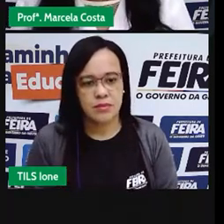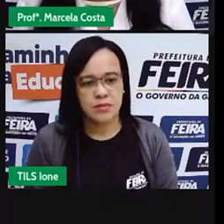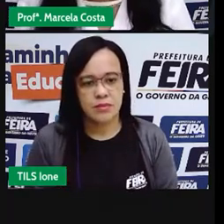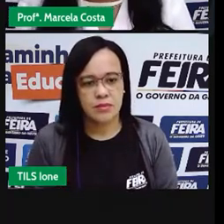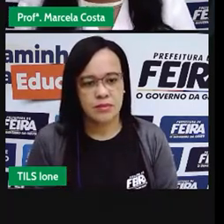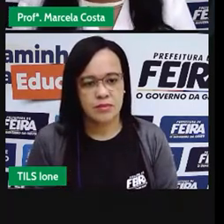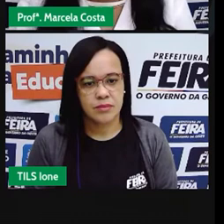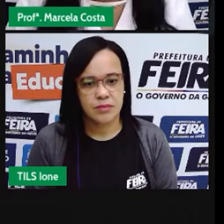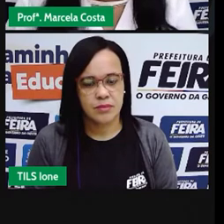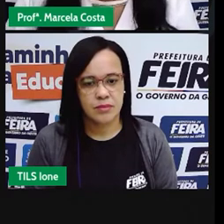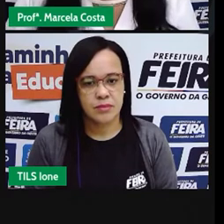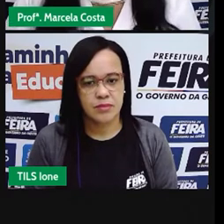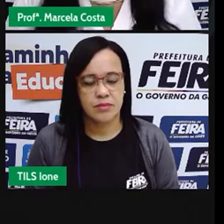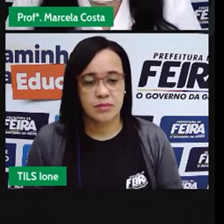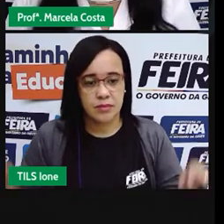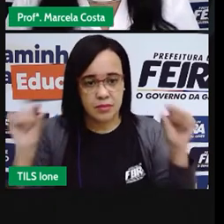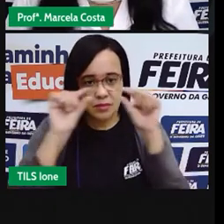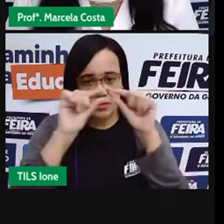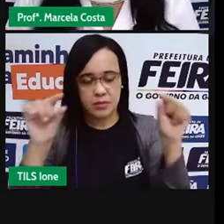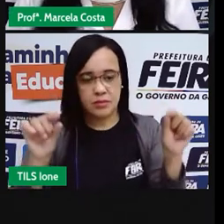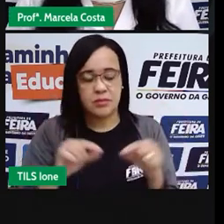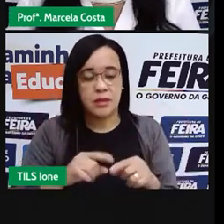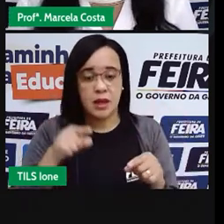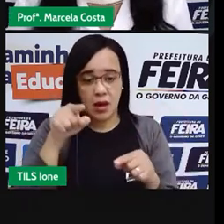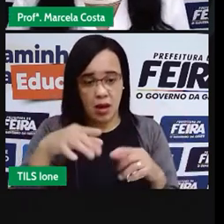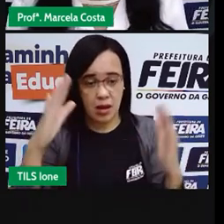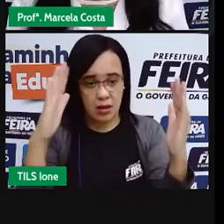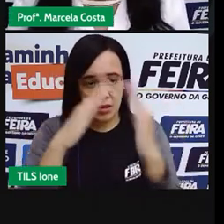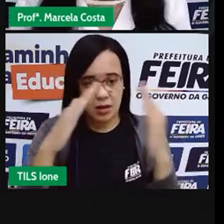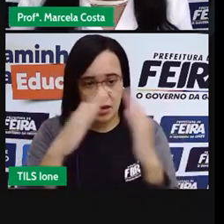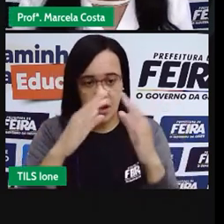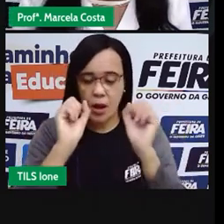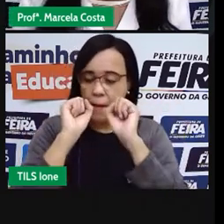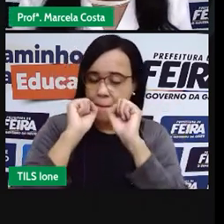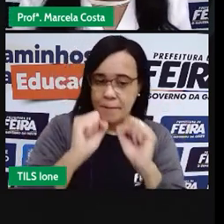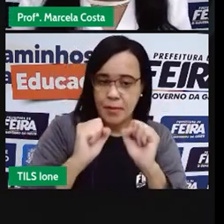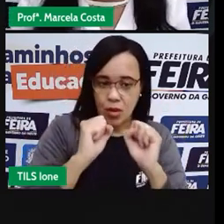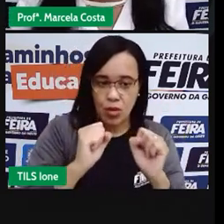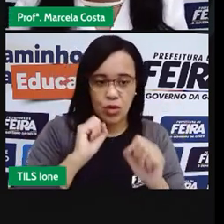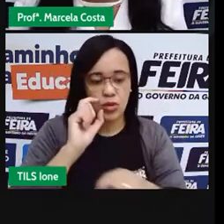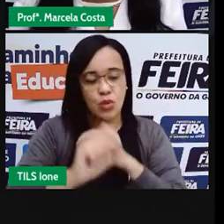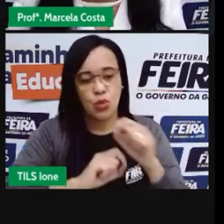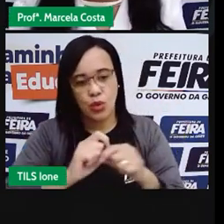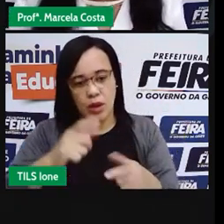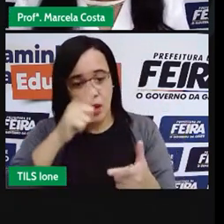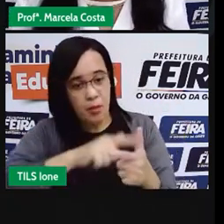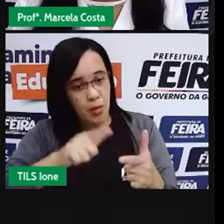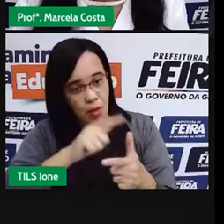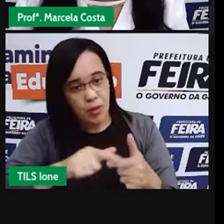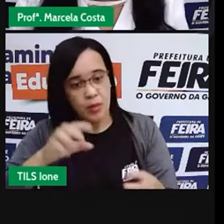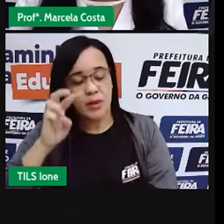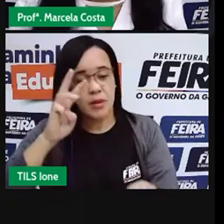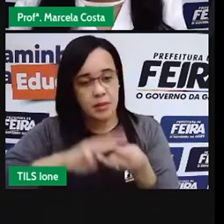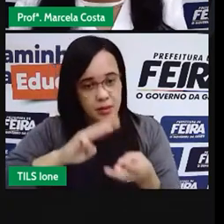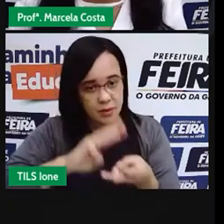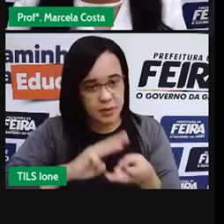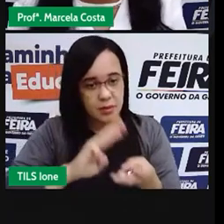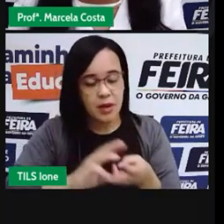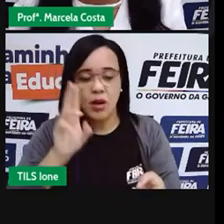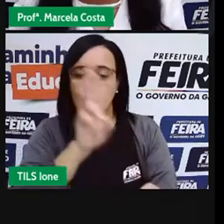Aí na sua casa, você pode, para resolver esse problema, você pode usar